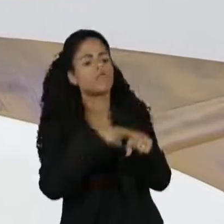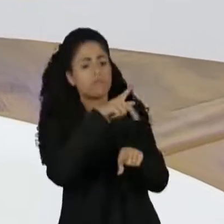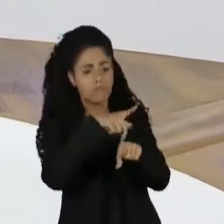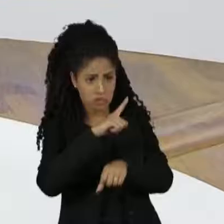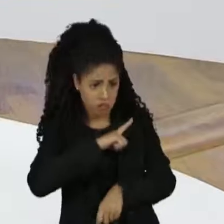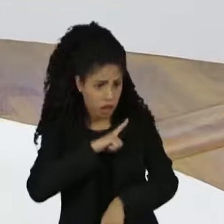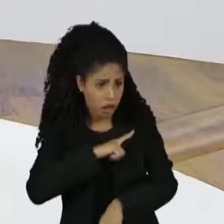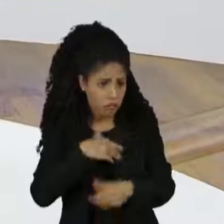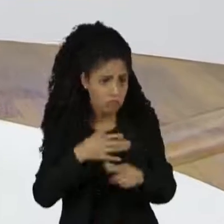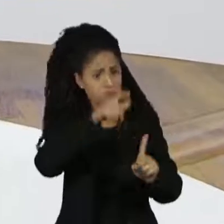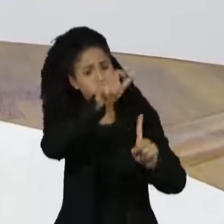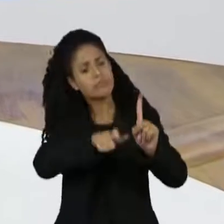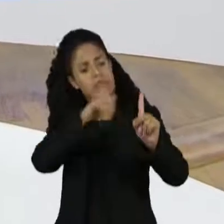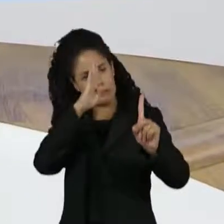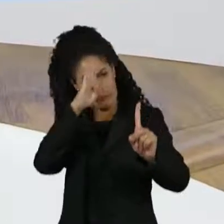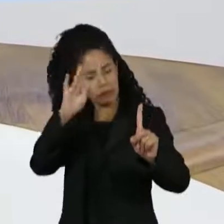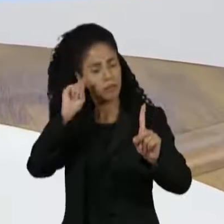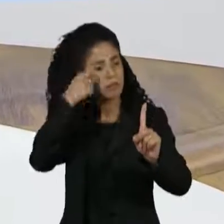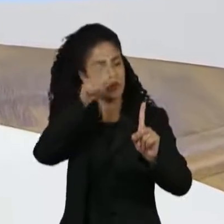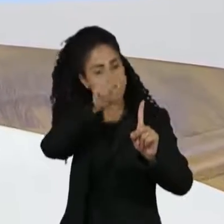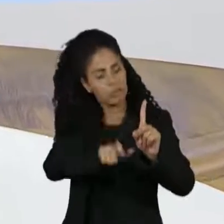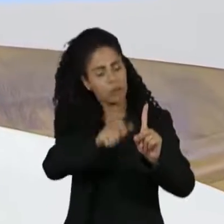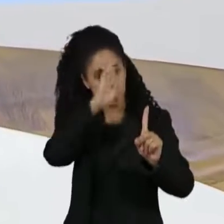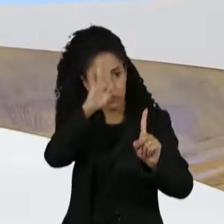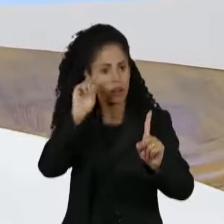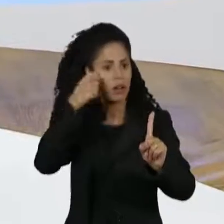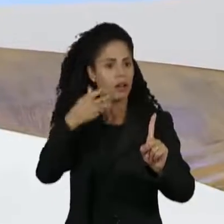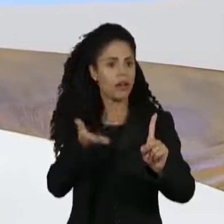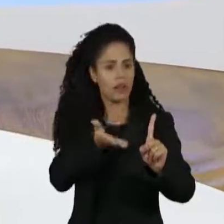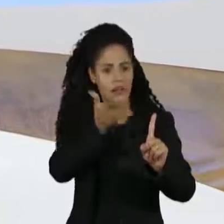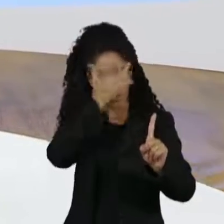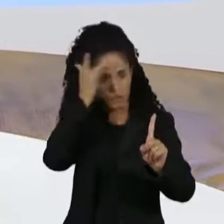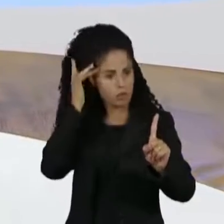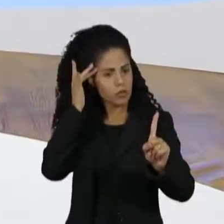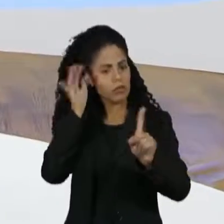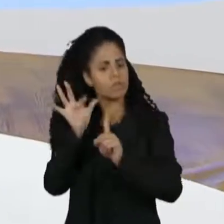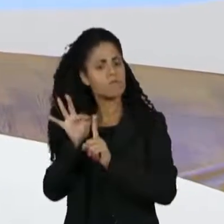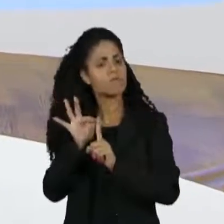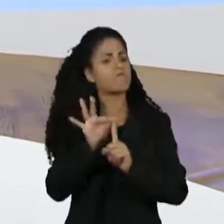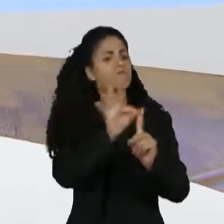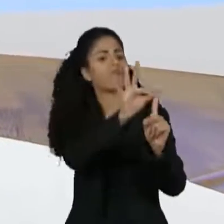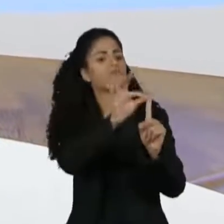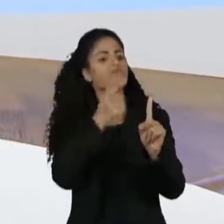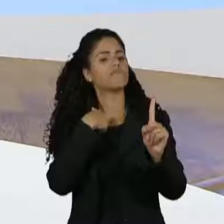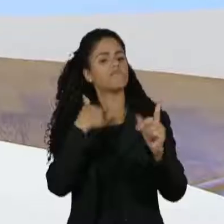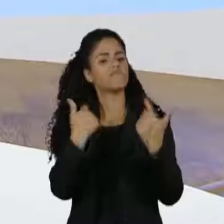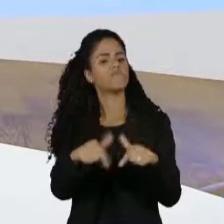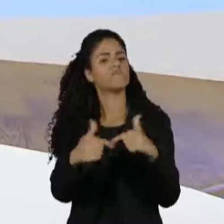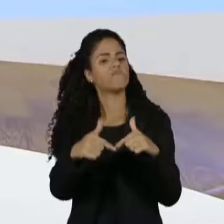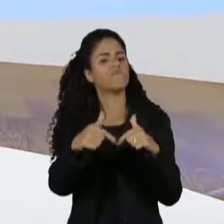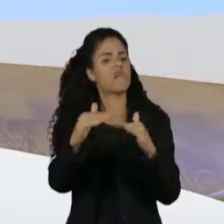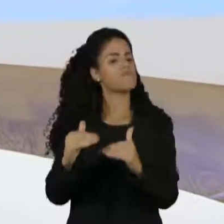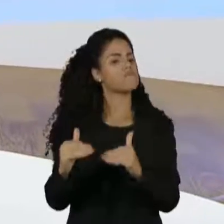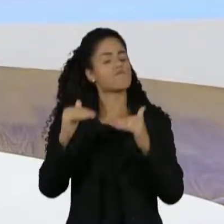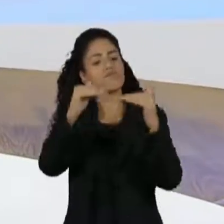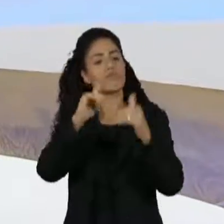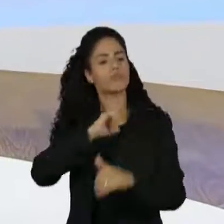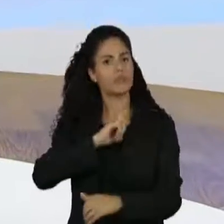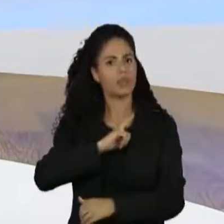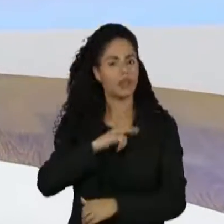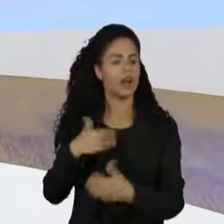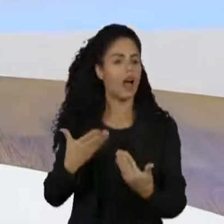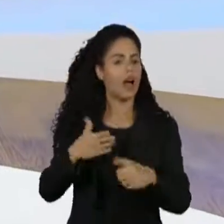né, as pessoas negras protagonizando algum trabalho, né, não